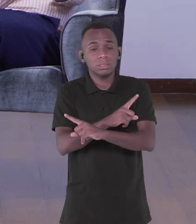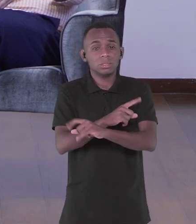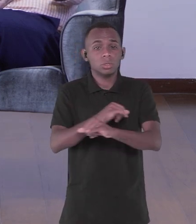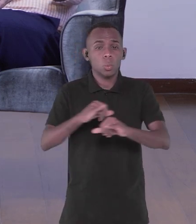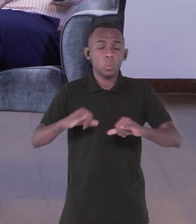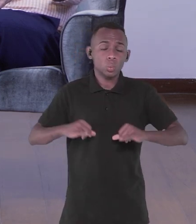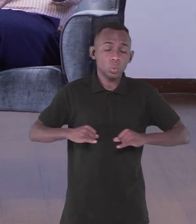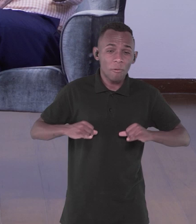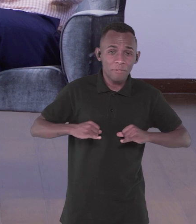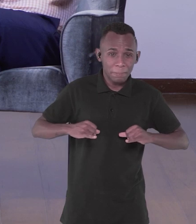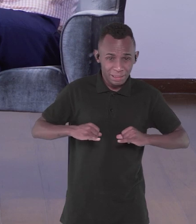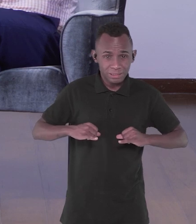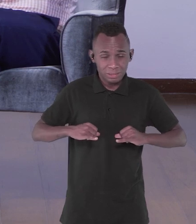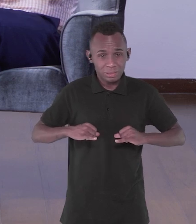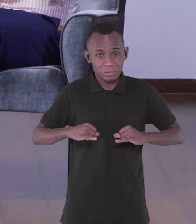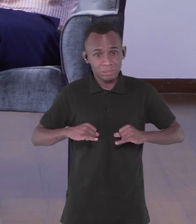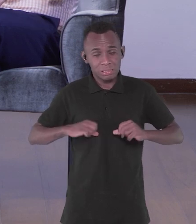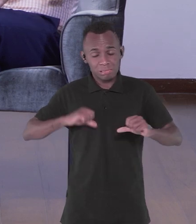ser